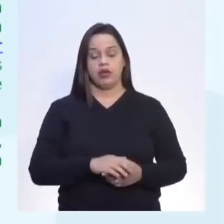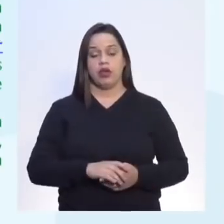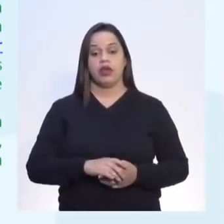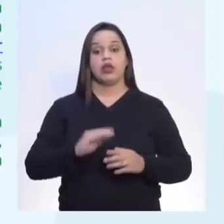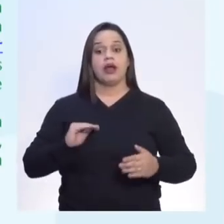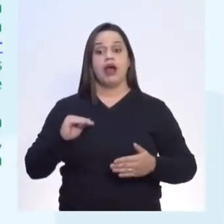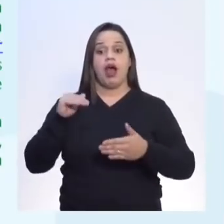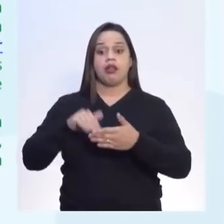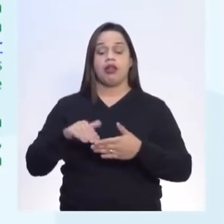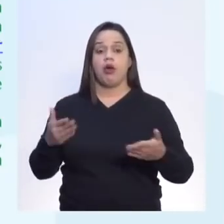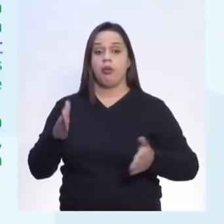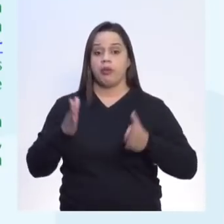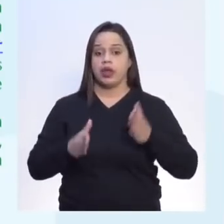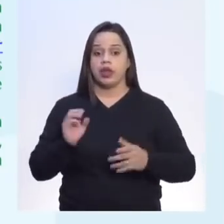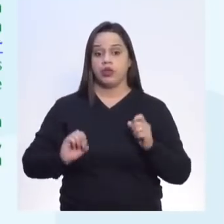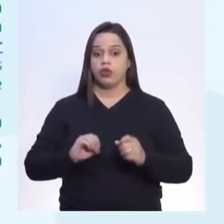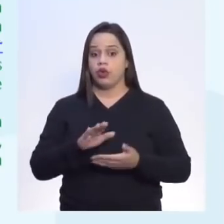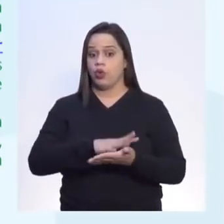maiores prestigiosos e